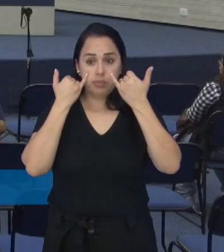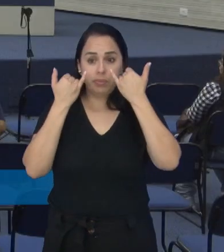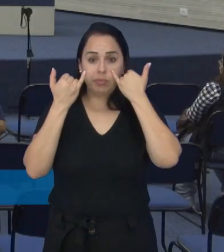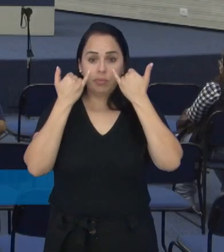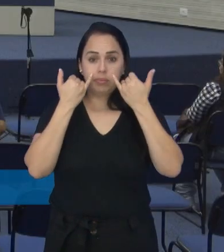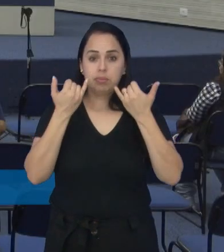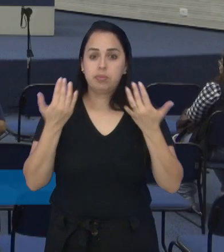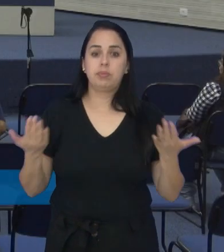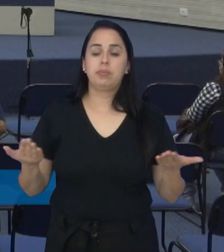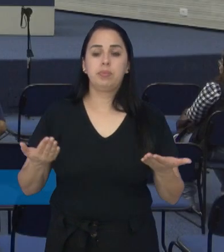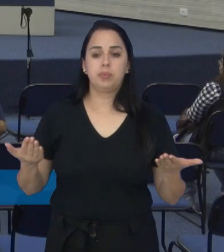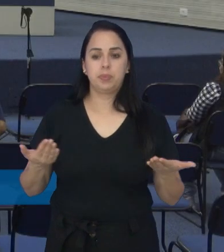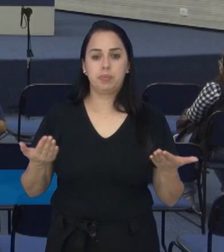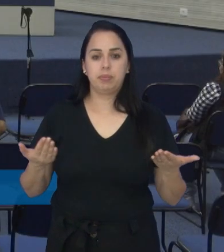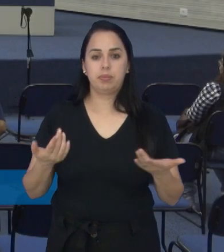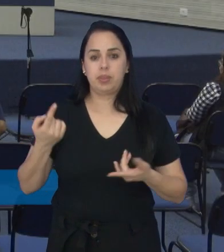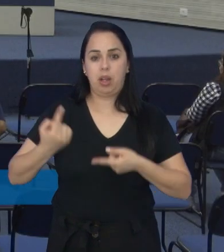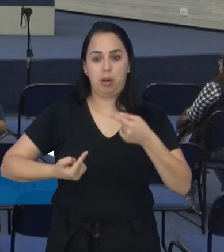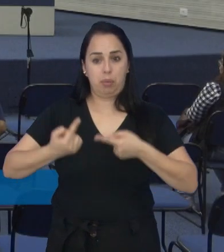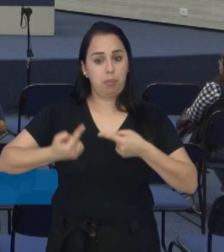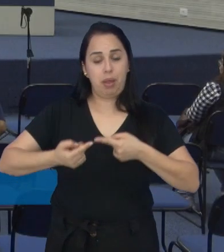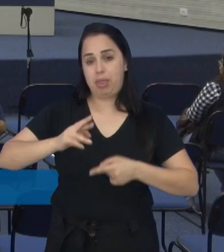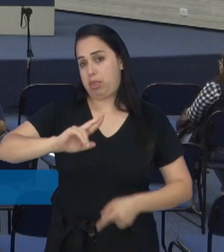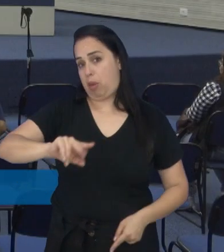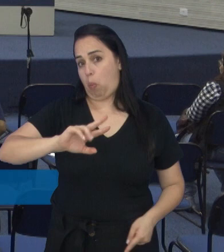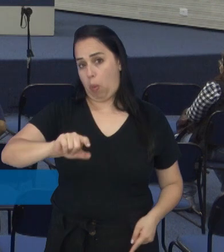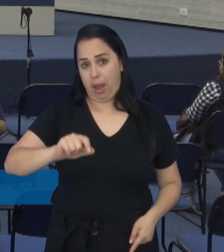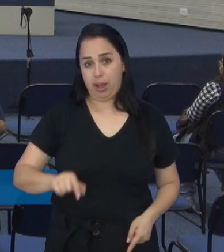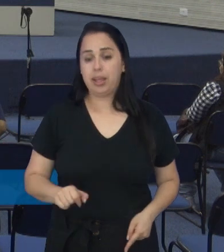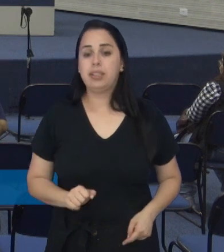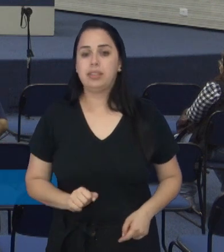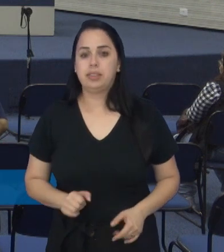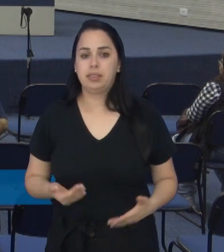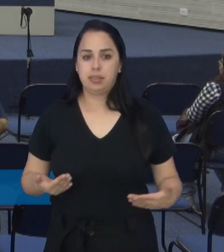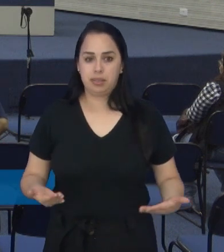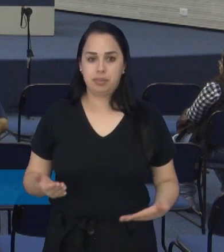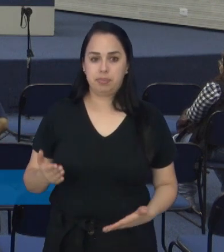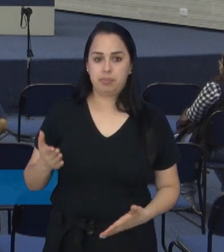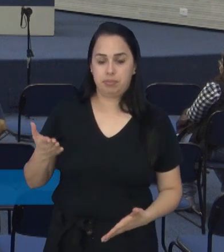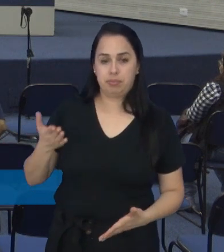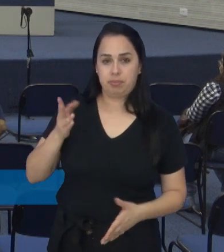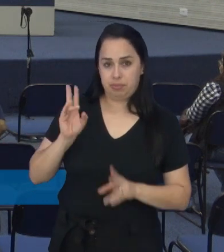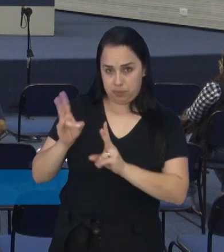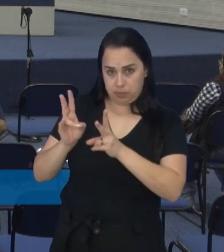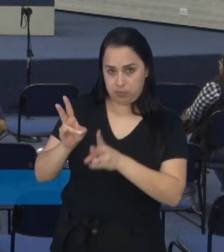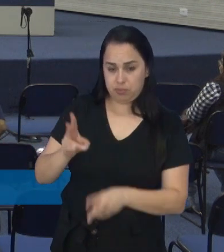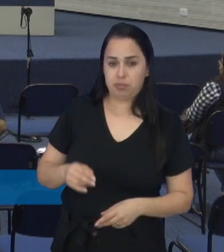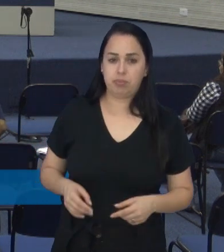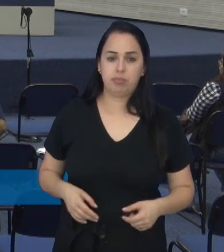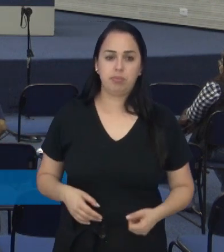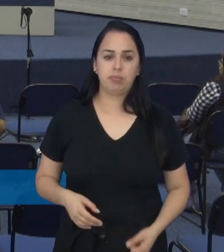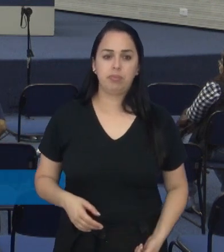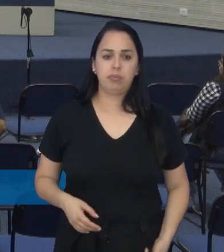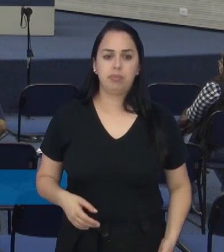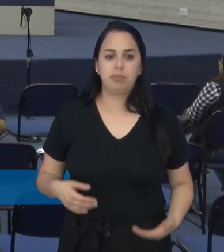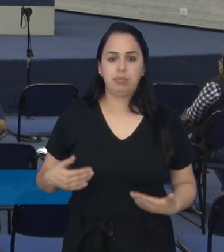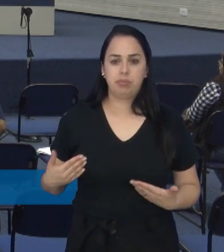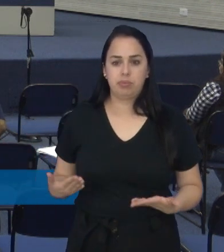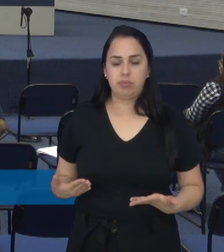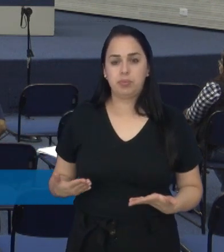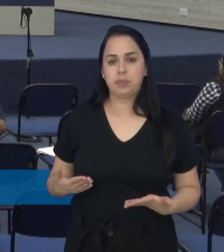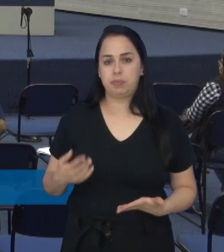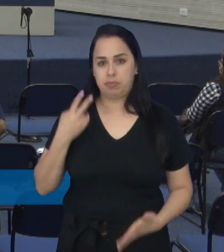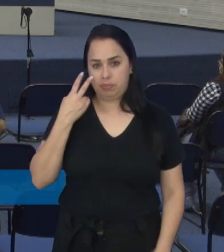vamos abrir para debate Então por gentileza Osvaldo continue por favor bom em relação